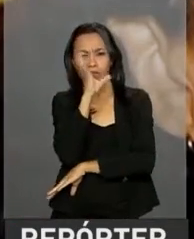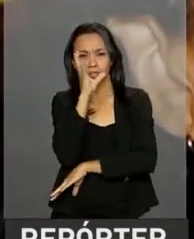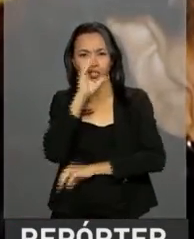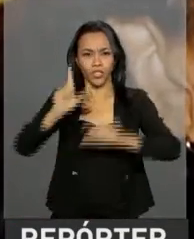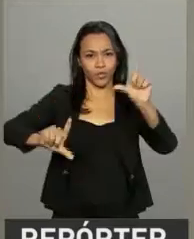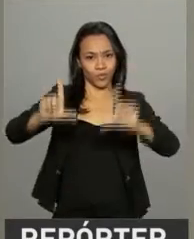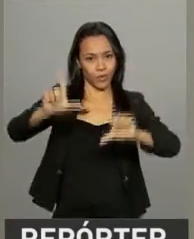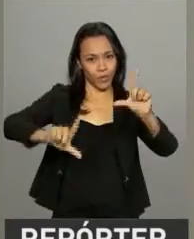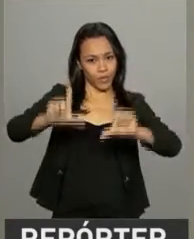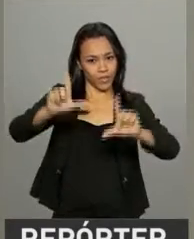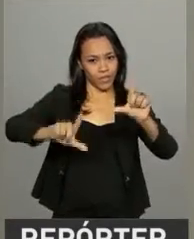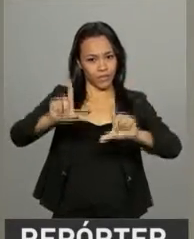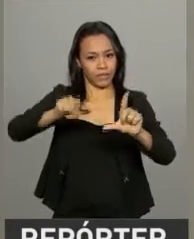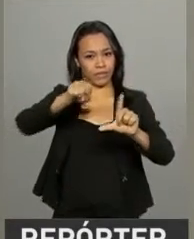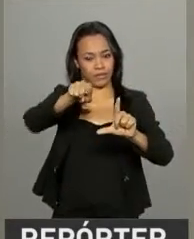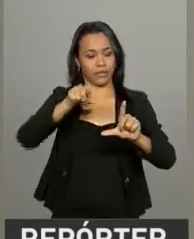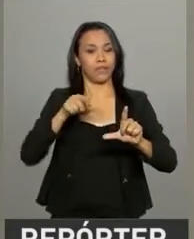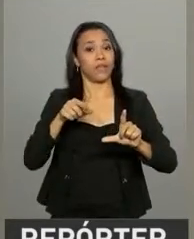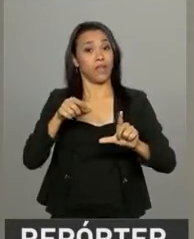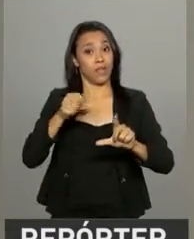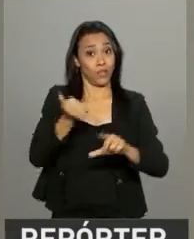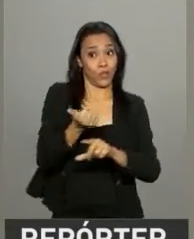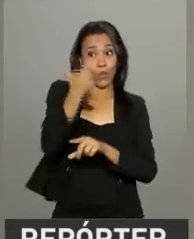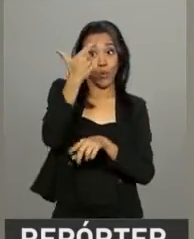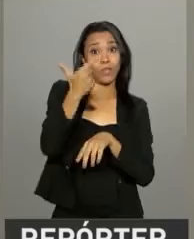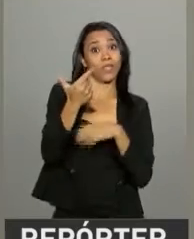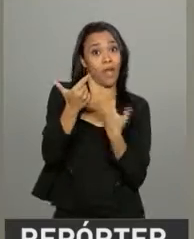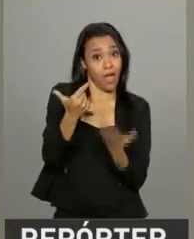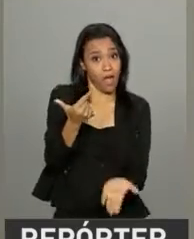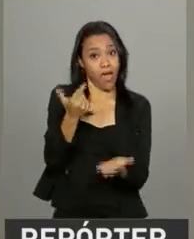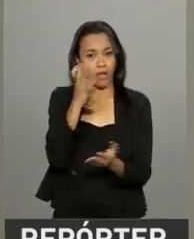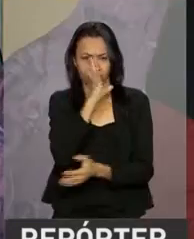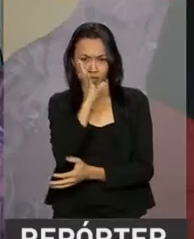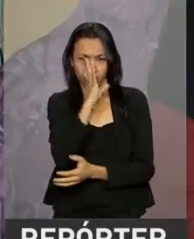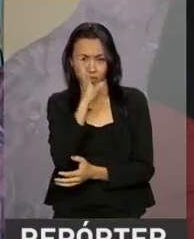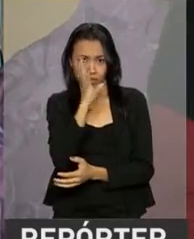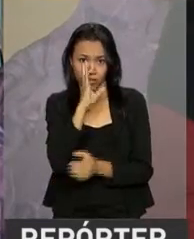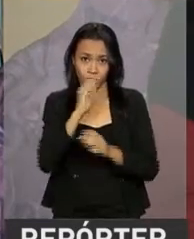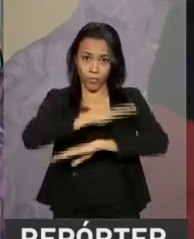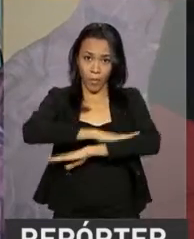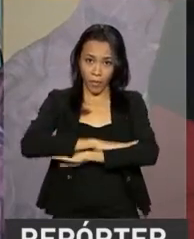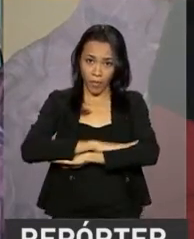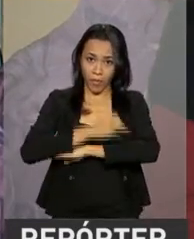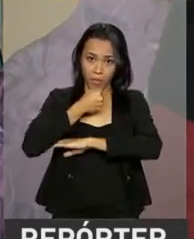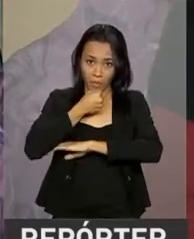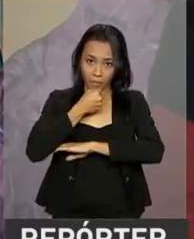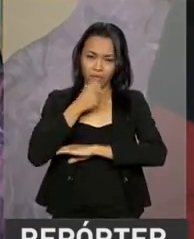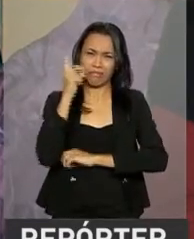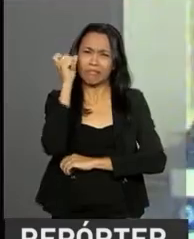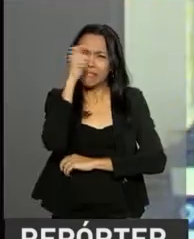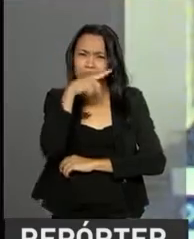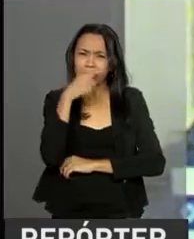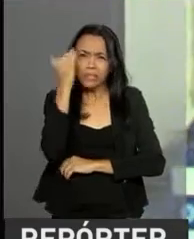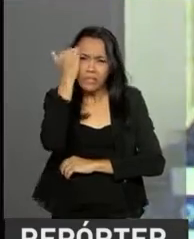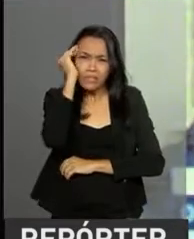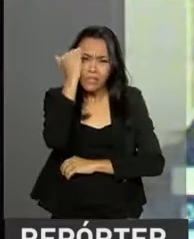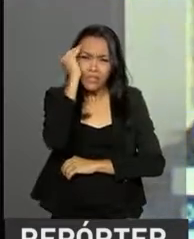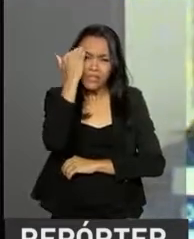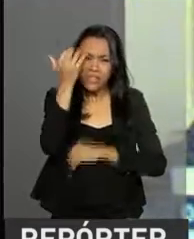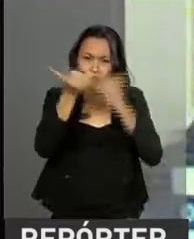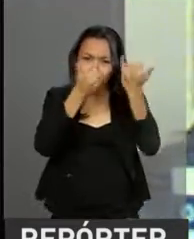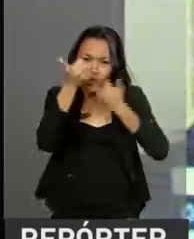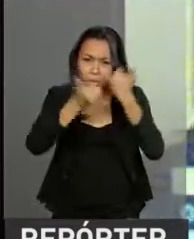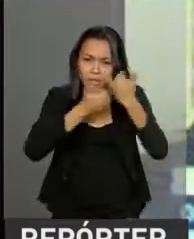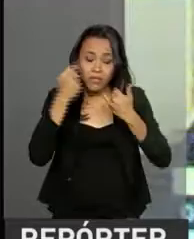favoritos na televisão meio dia é hora de acompanhar o jornal mas ficava difícil entender as notícias com